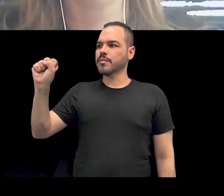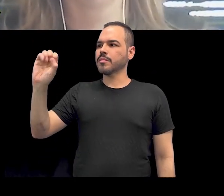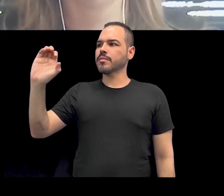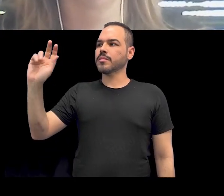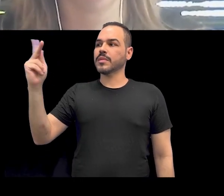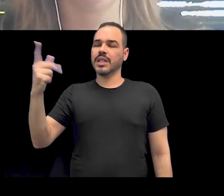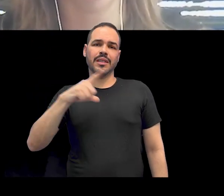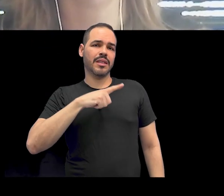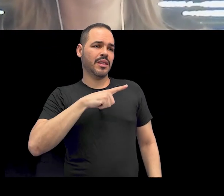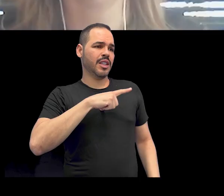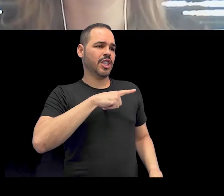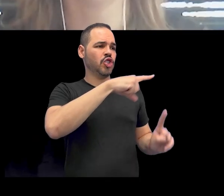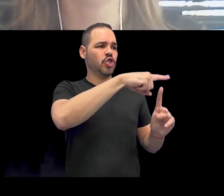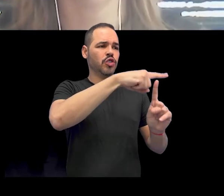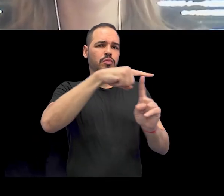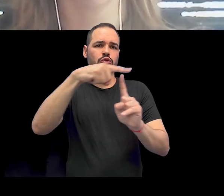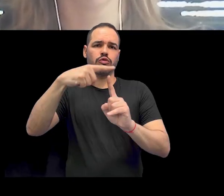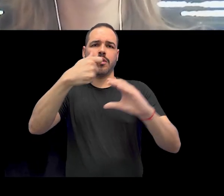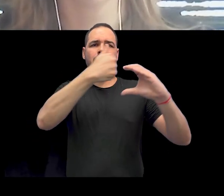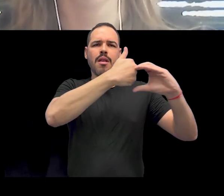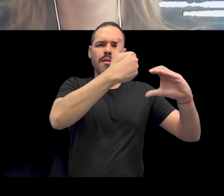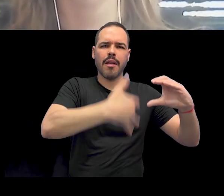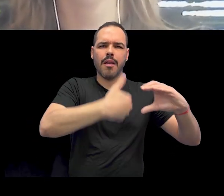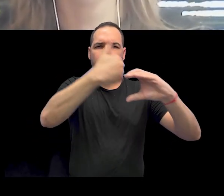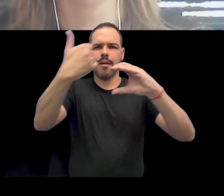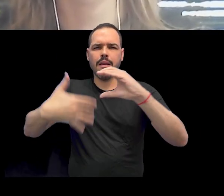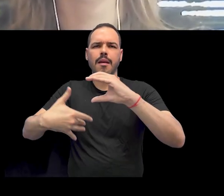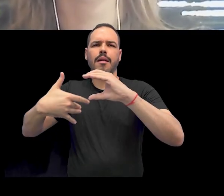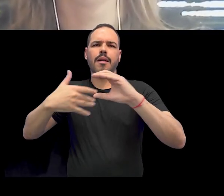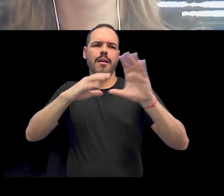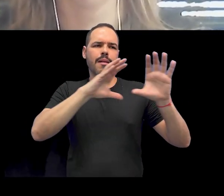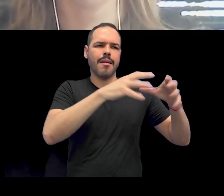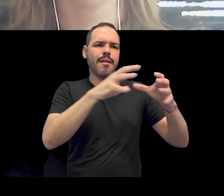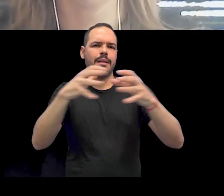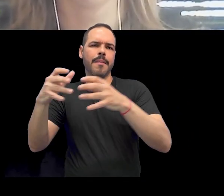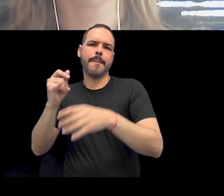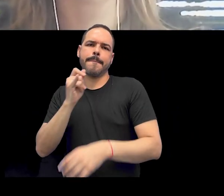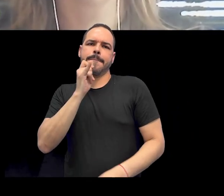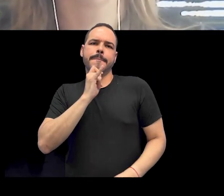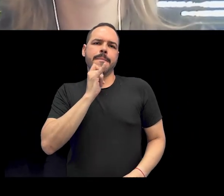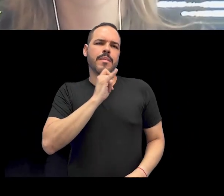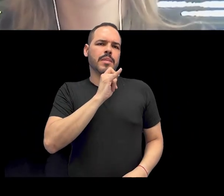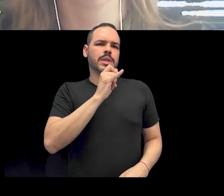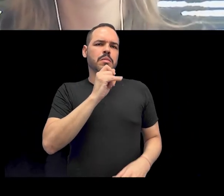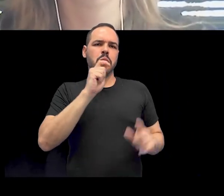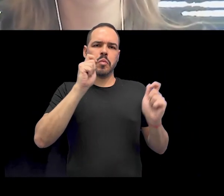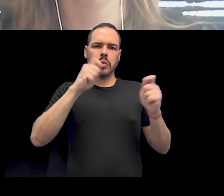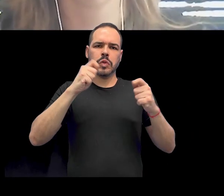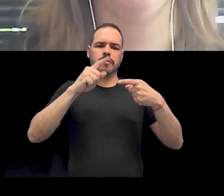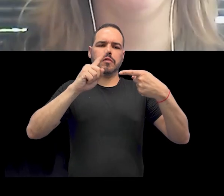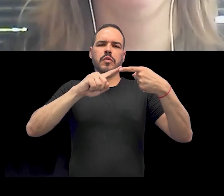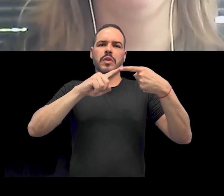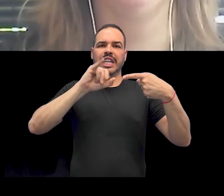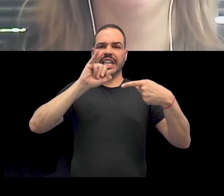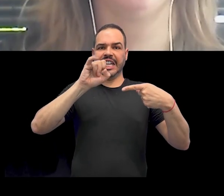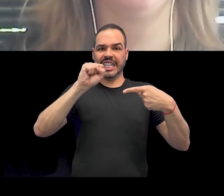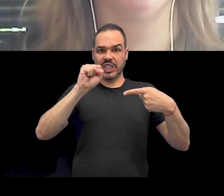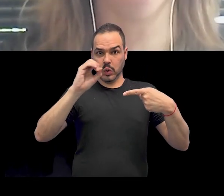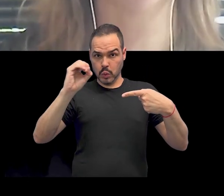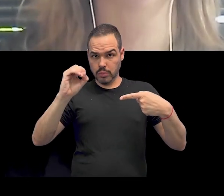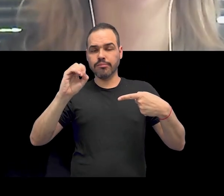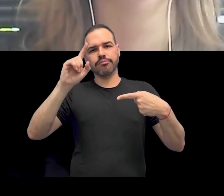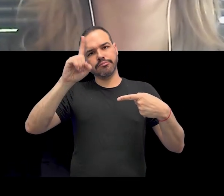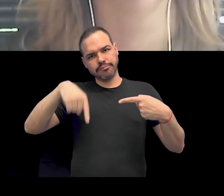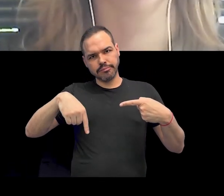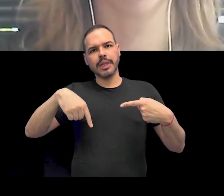diferentes formas de classificar a tecnologia assistiva, né? Uma delas é a ISO, né? Um parâmetro